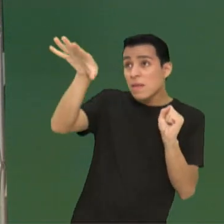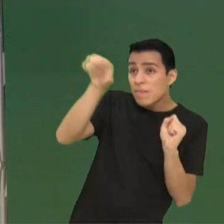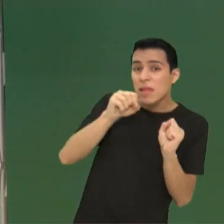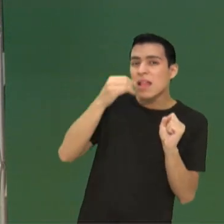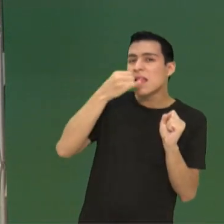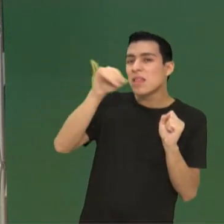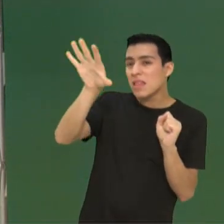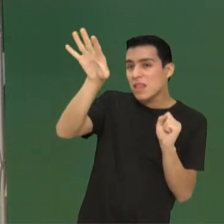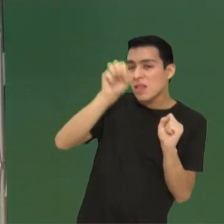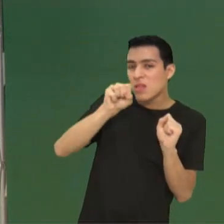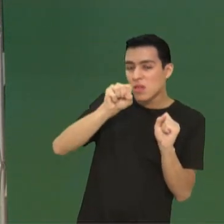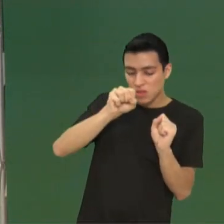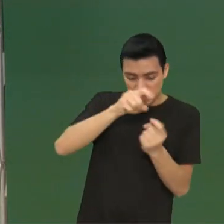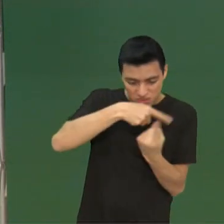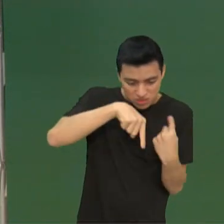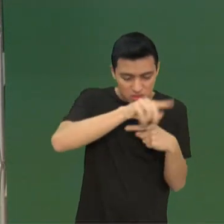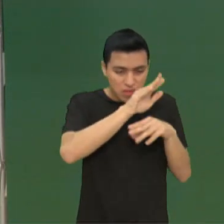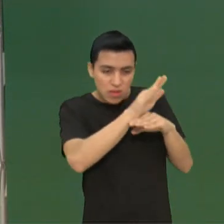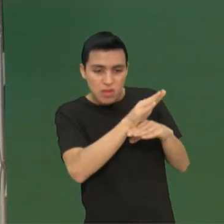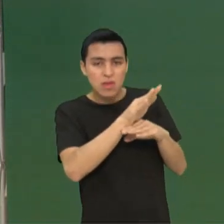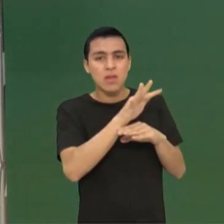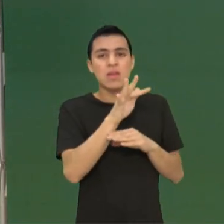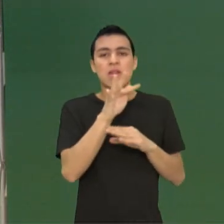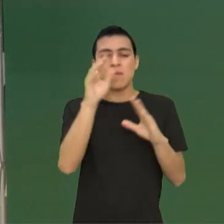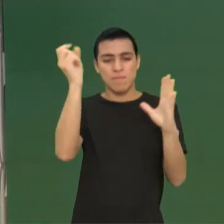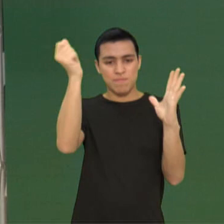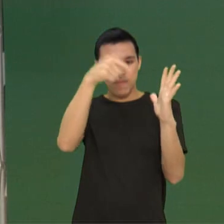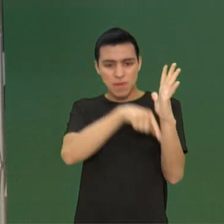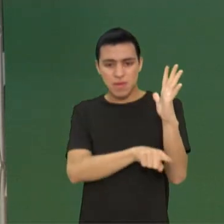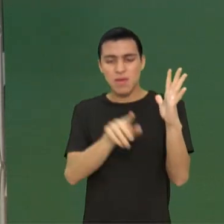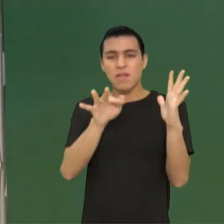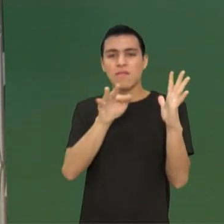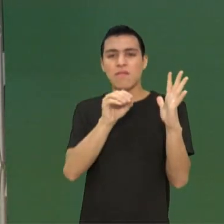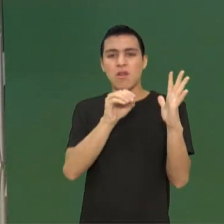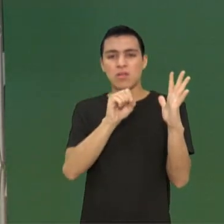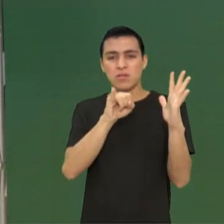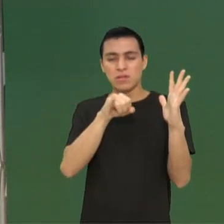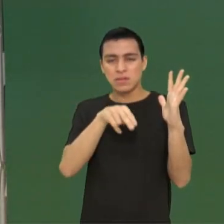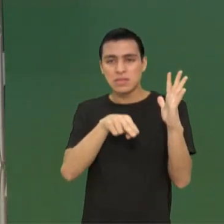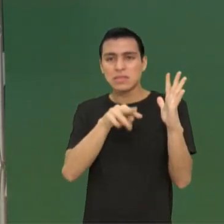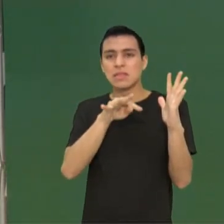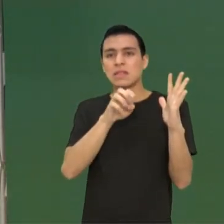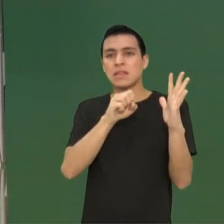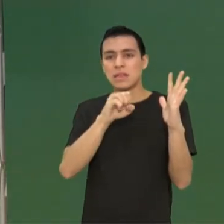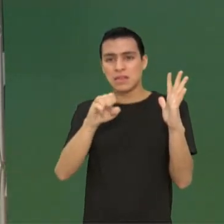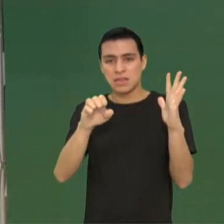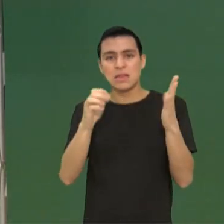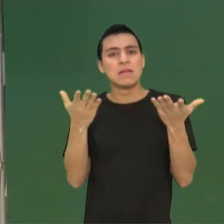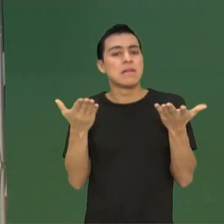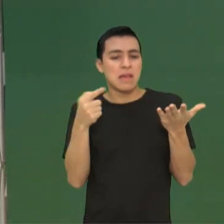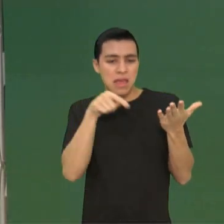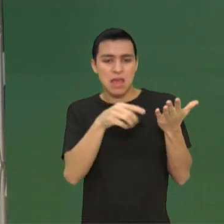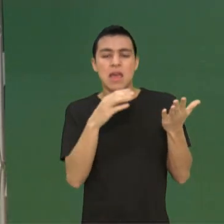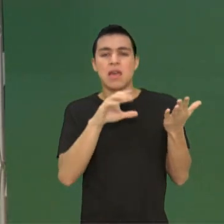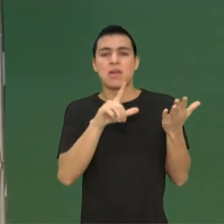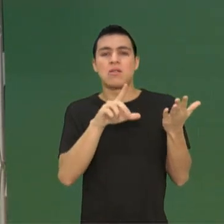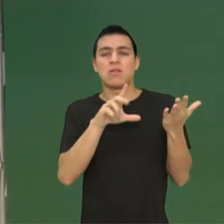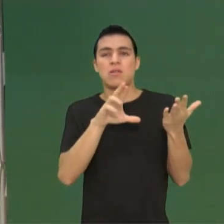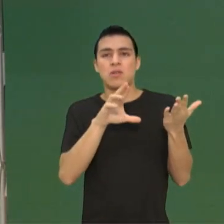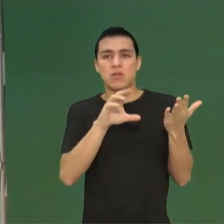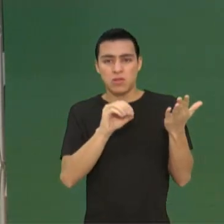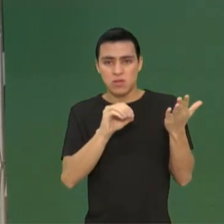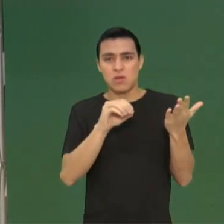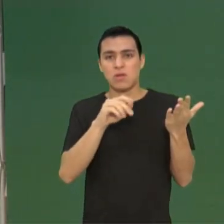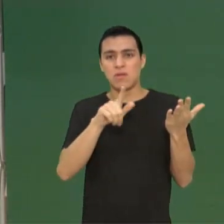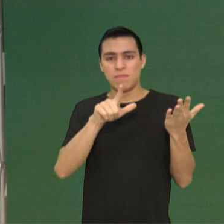luz para ajudar num processo chamado fotossíntese, ele será um cloroplasto. Aqui é a sequência.